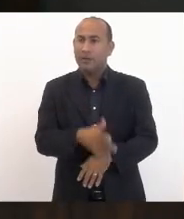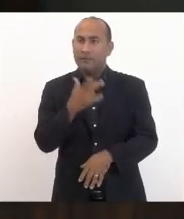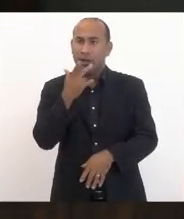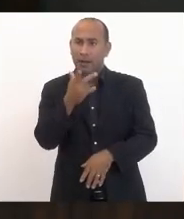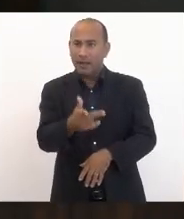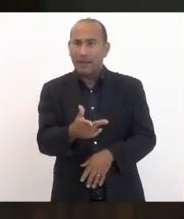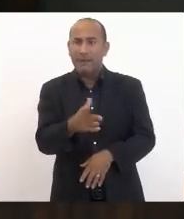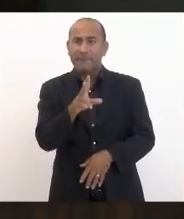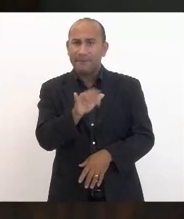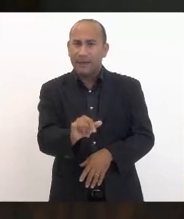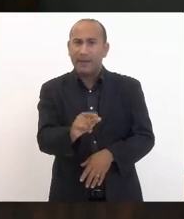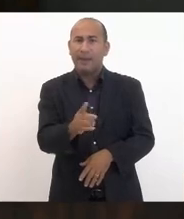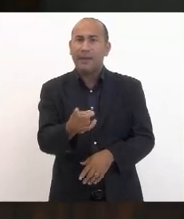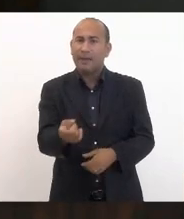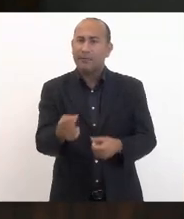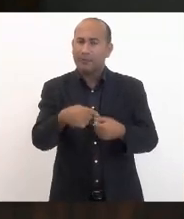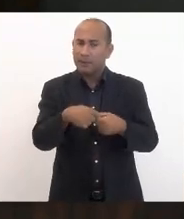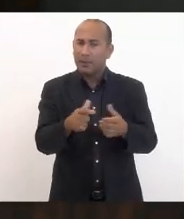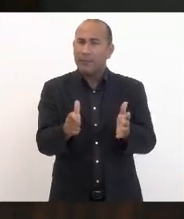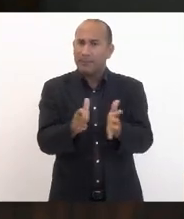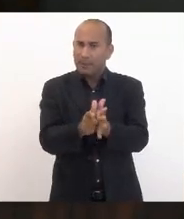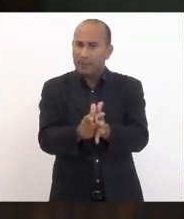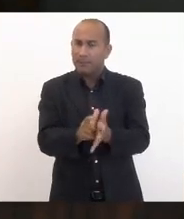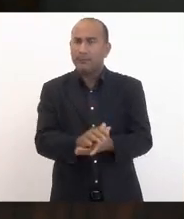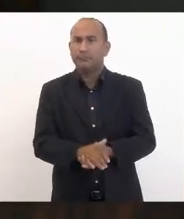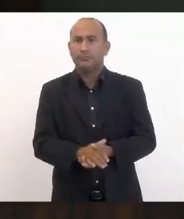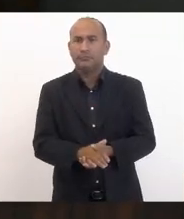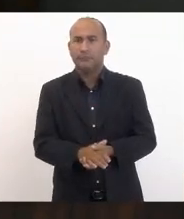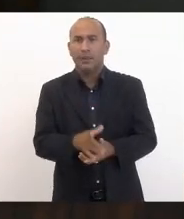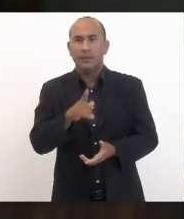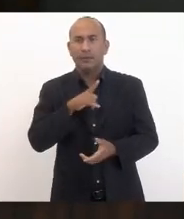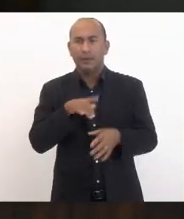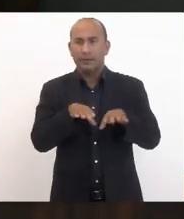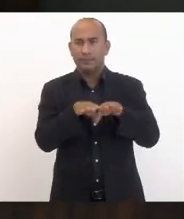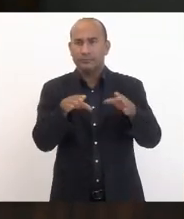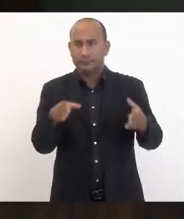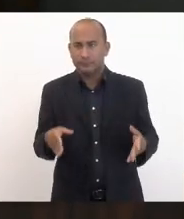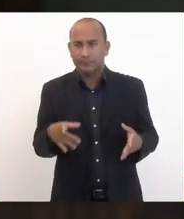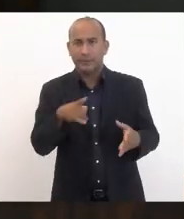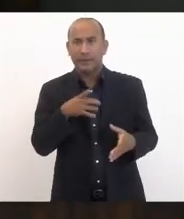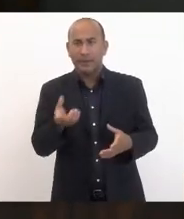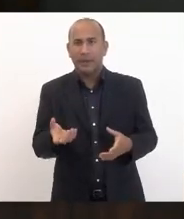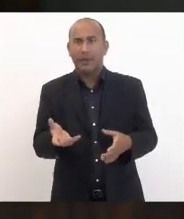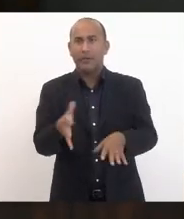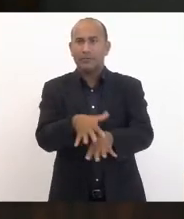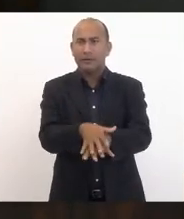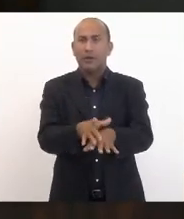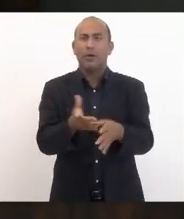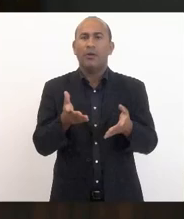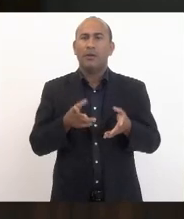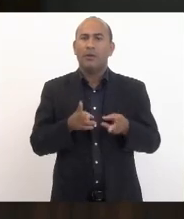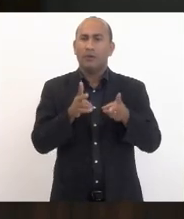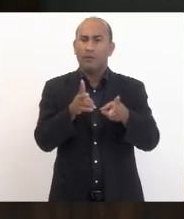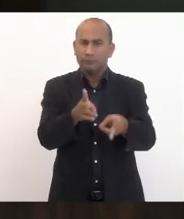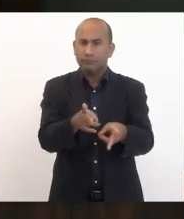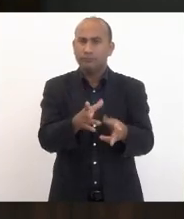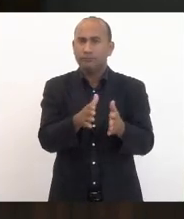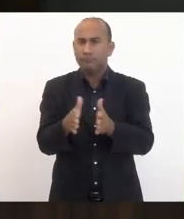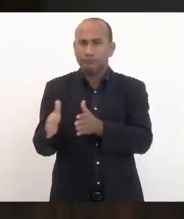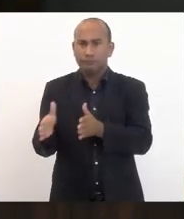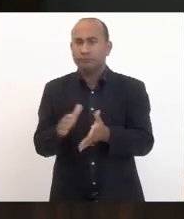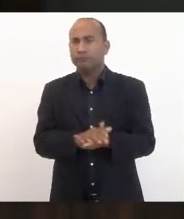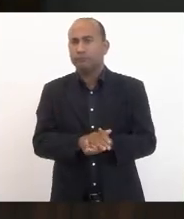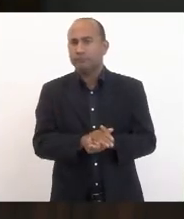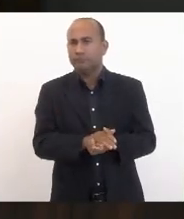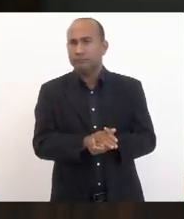que automaticamente virá a pauta. Há sobre a mesa, requerimento. Que requer inclusão na ordem do dia do projeto de lei 5019 de 21,